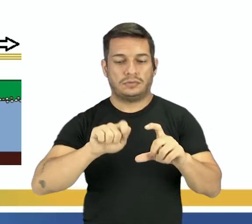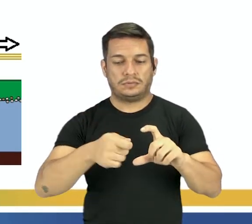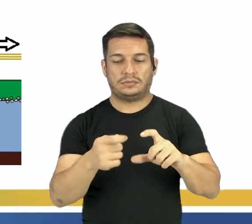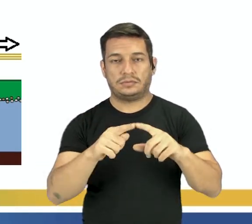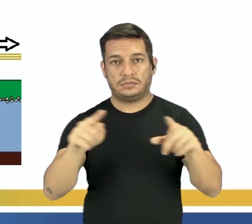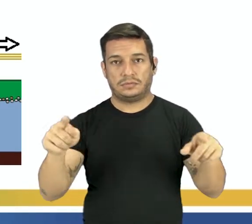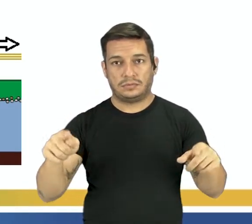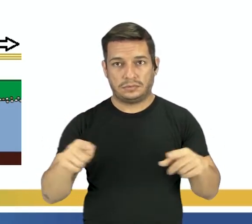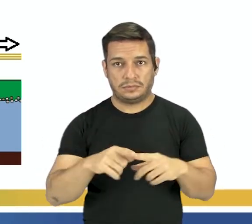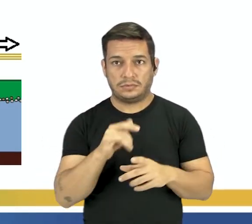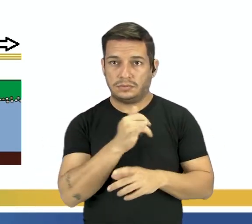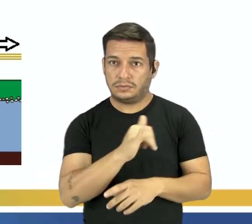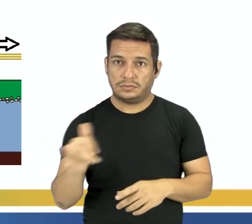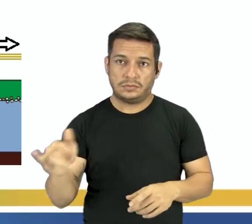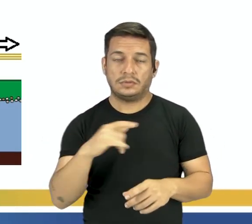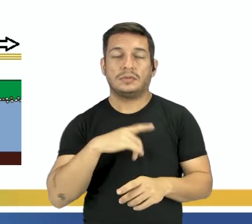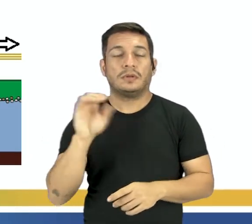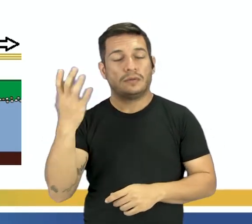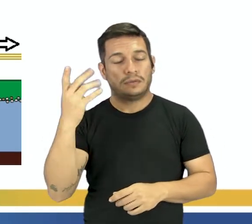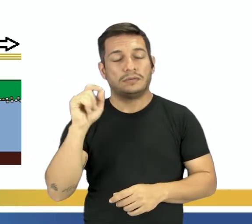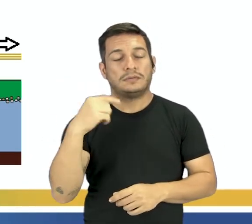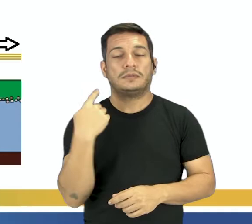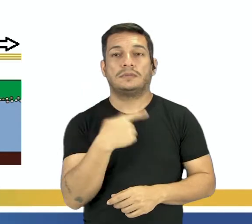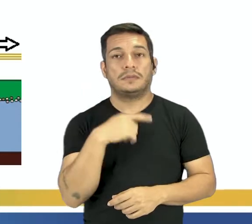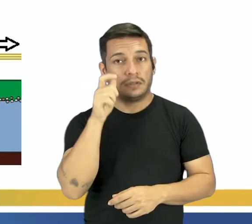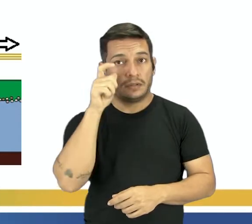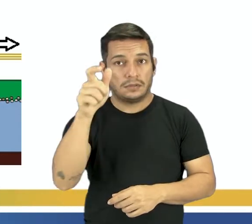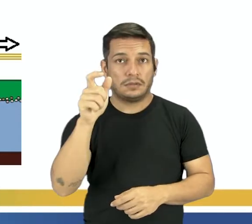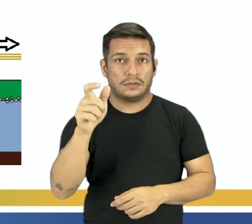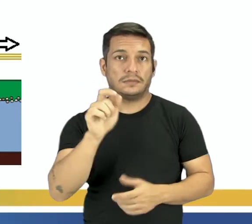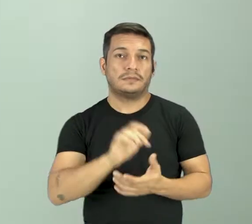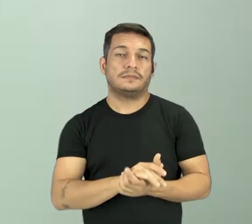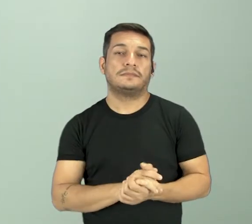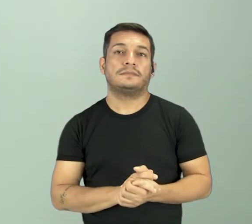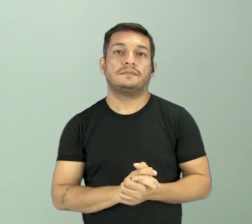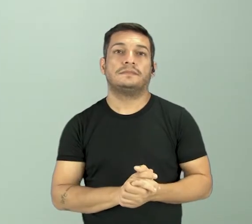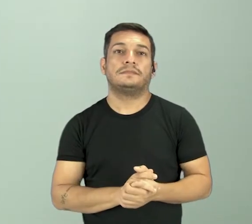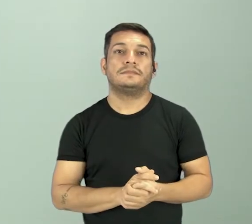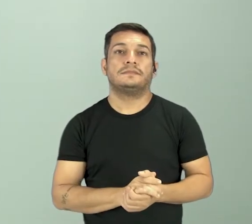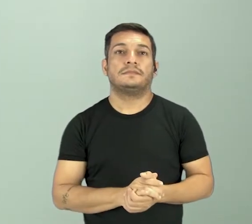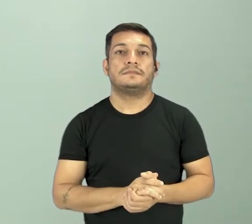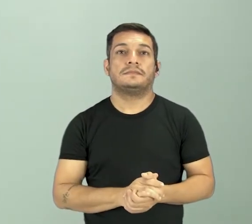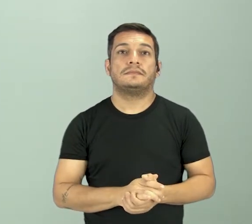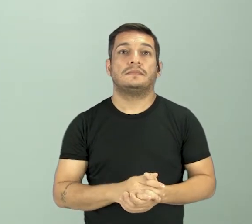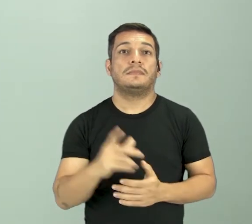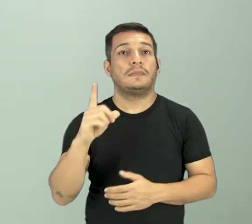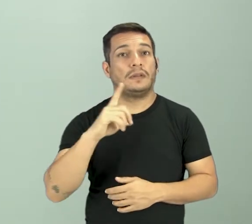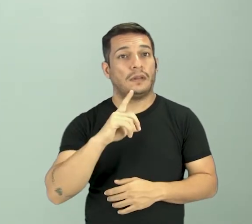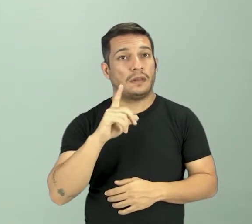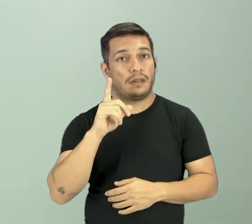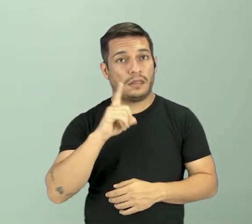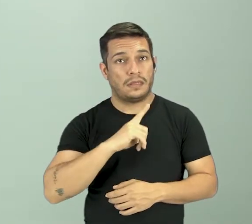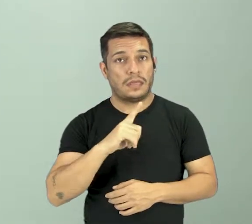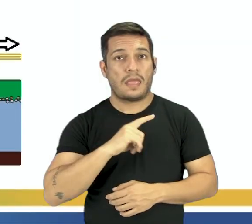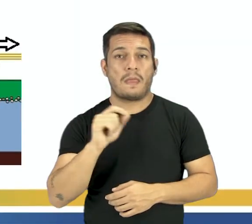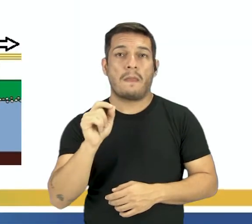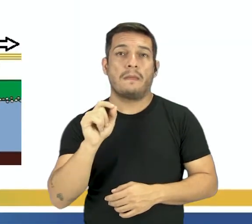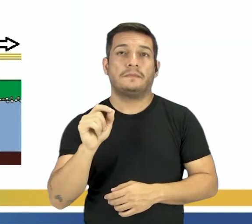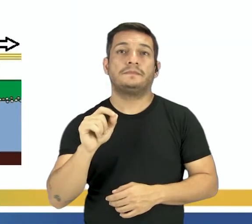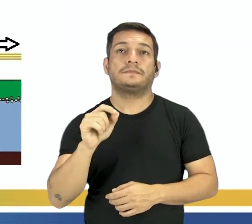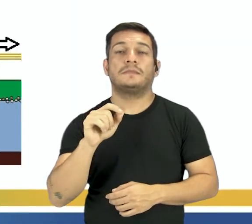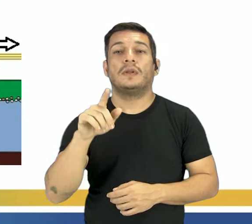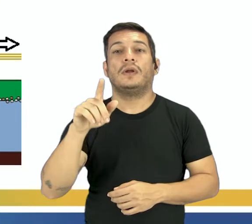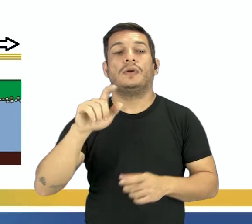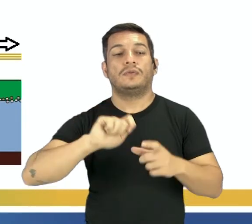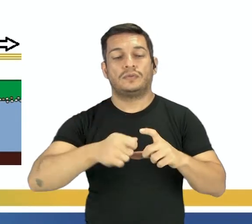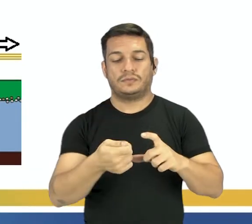estar acontecendo o processo que de fato nos interessa, o fenômeno da indução aplicada. Tá bom? Então, eu tenho aqui esse